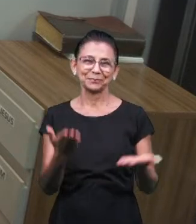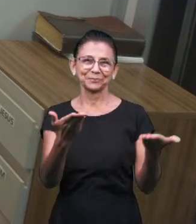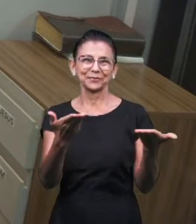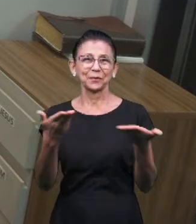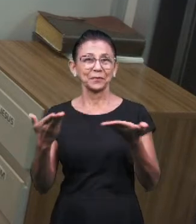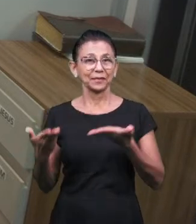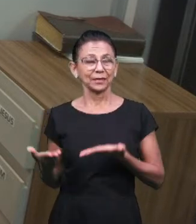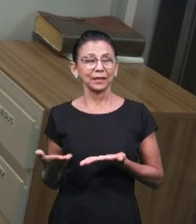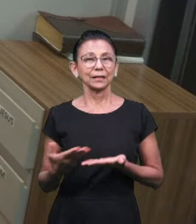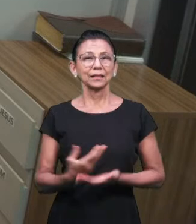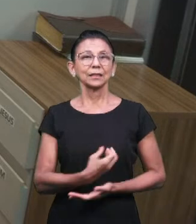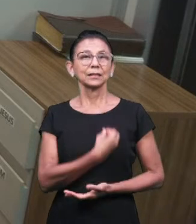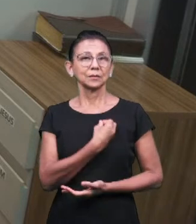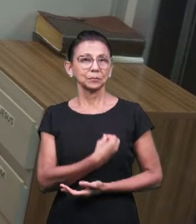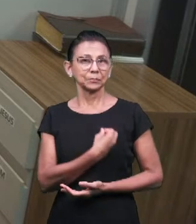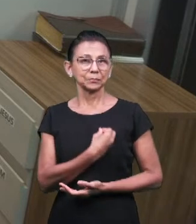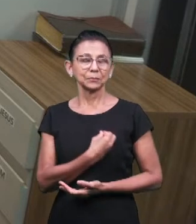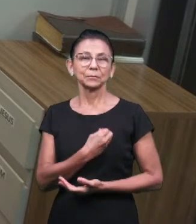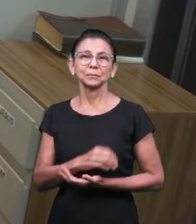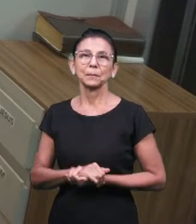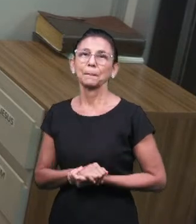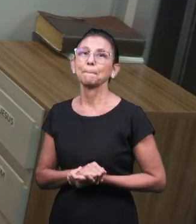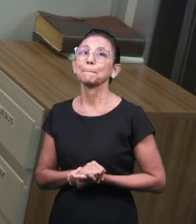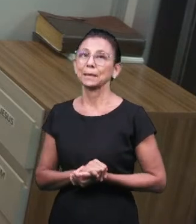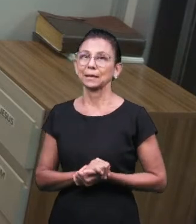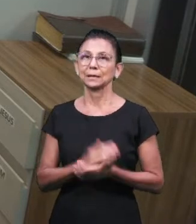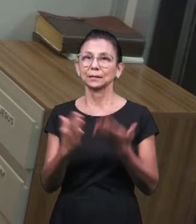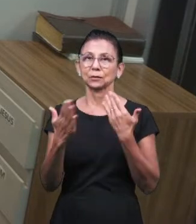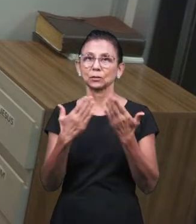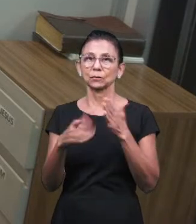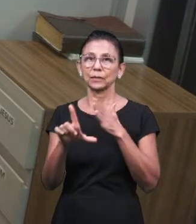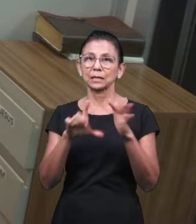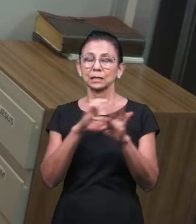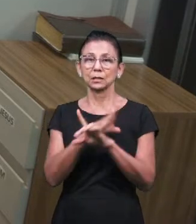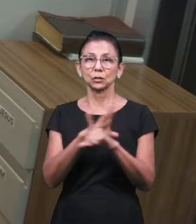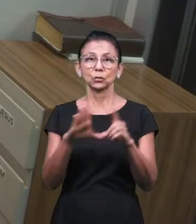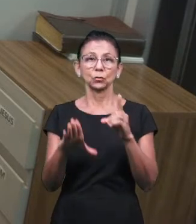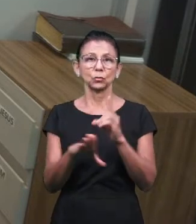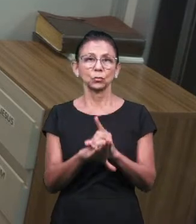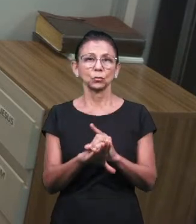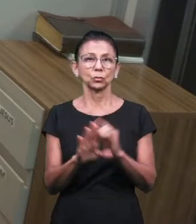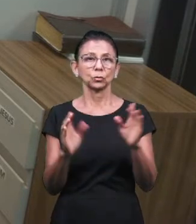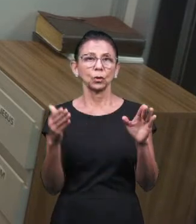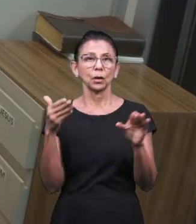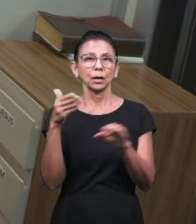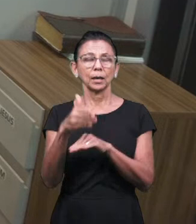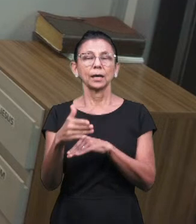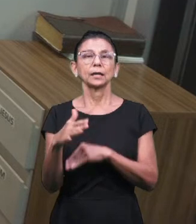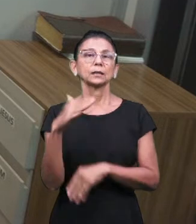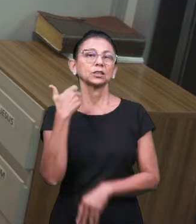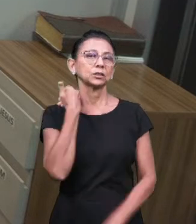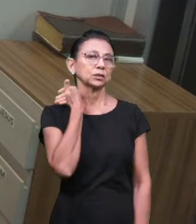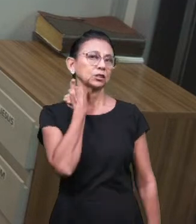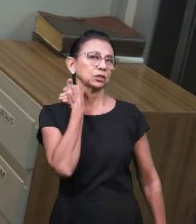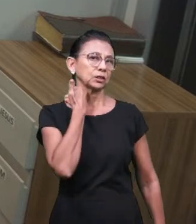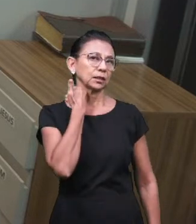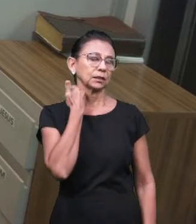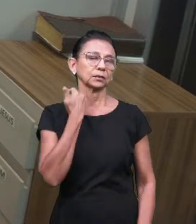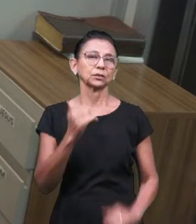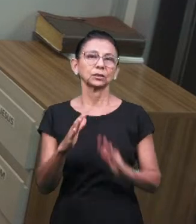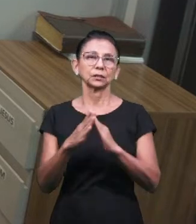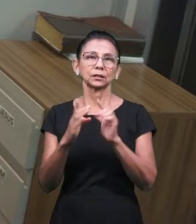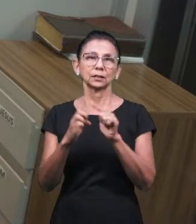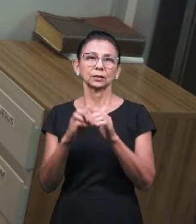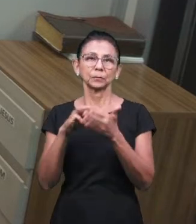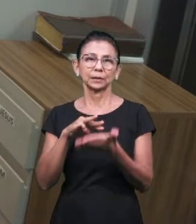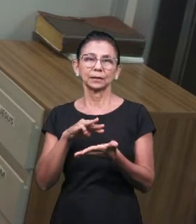também a participar conosco desse pré-culto através do nosso chat no canal oficial da Igreja Cristã Maranata no